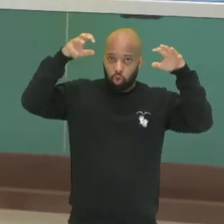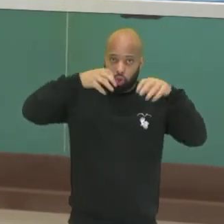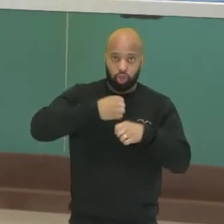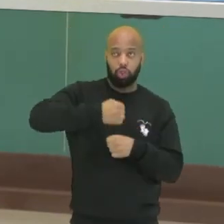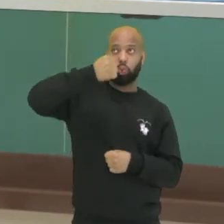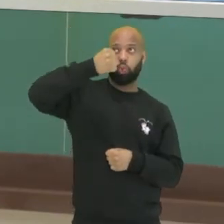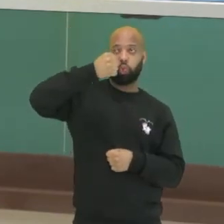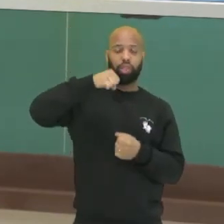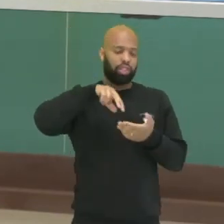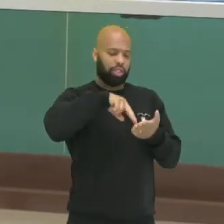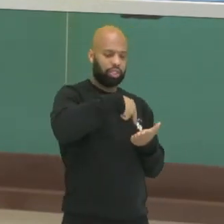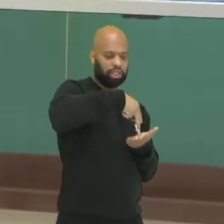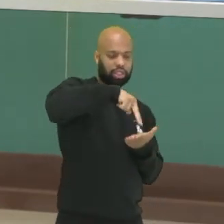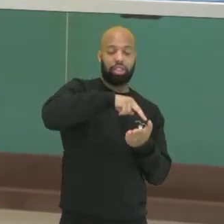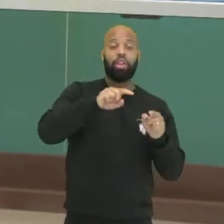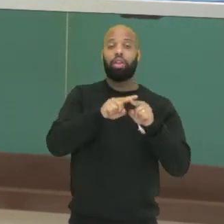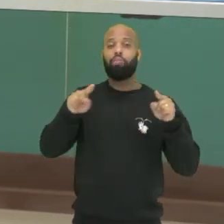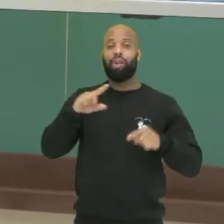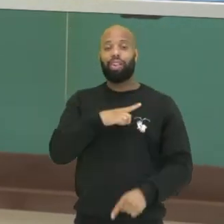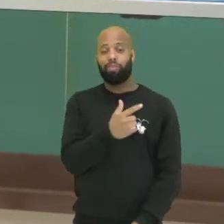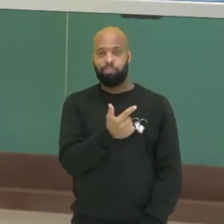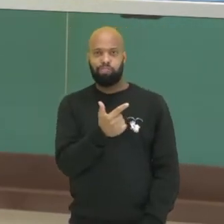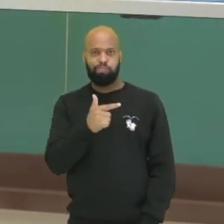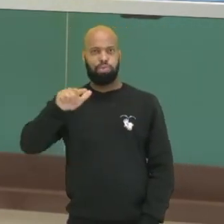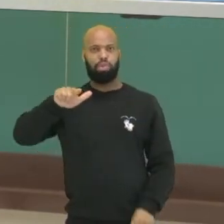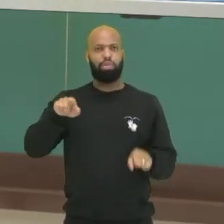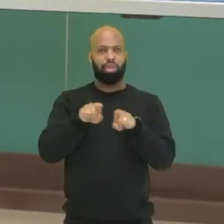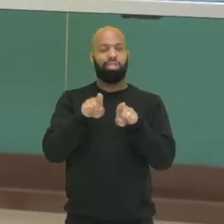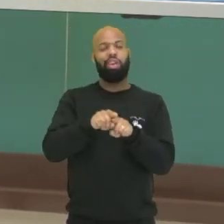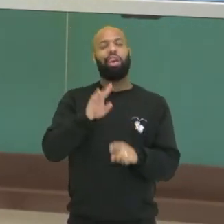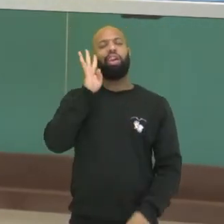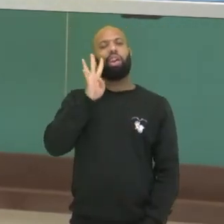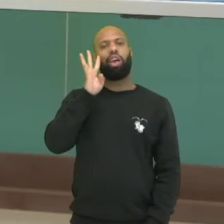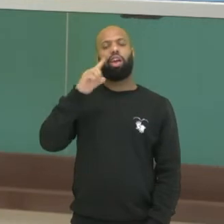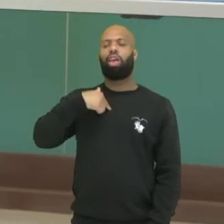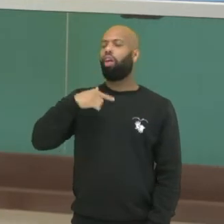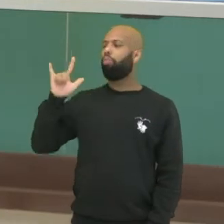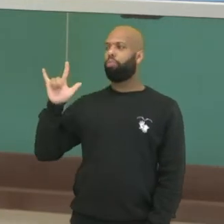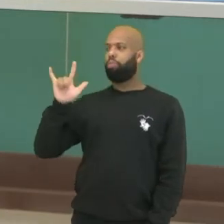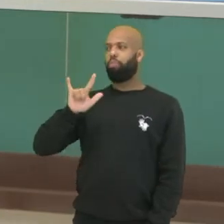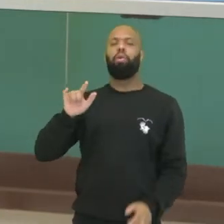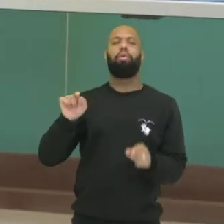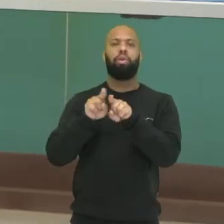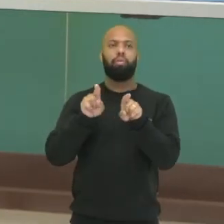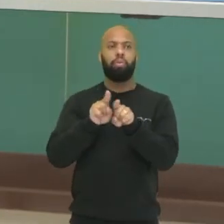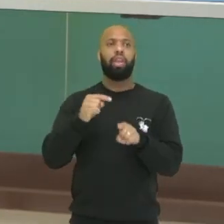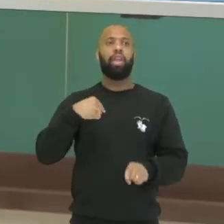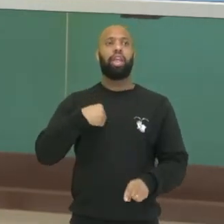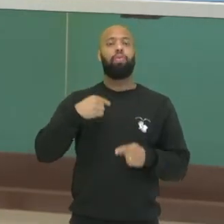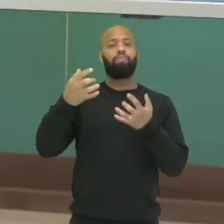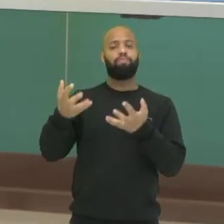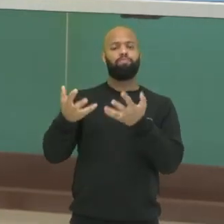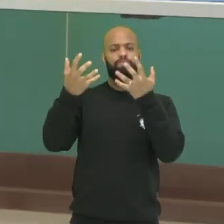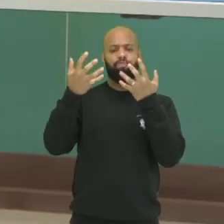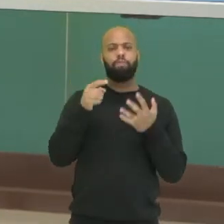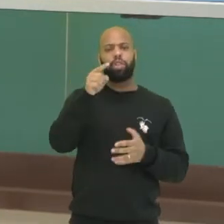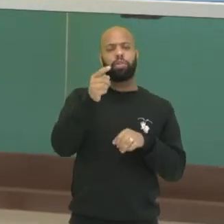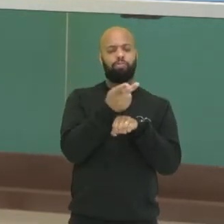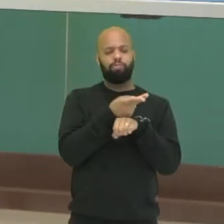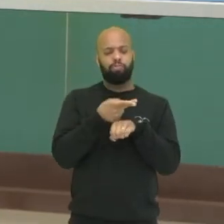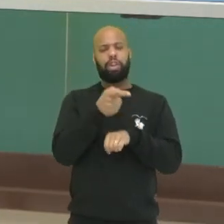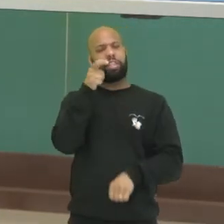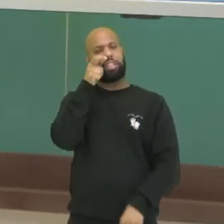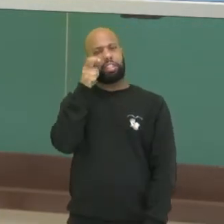na Chuva, mas também tem um outro musical muito legal que eu amo de paixão e que eu faço o convite para você procurar aí